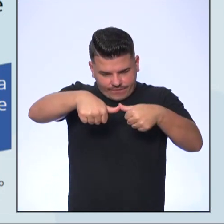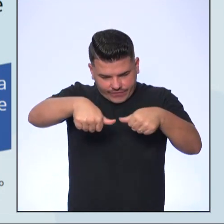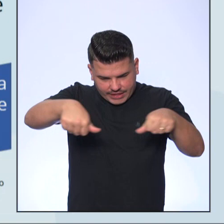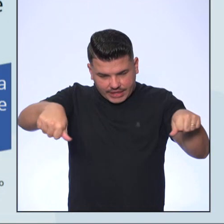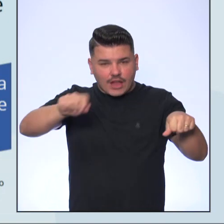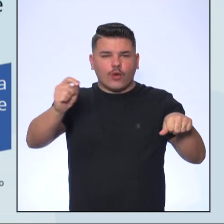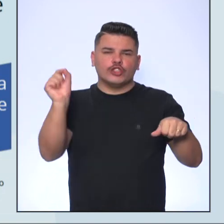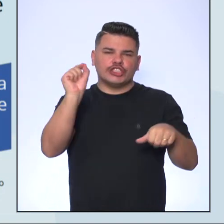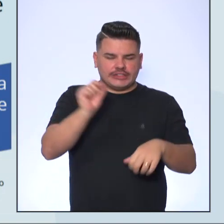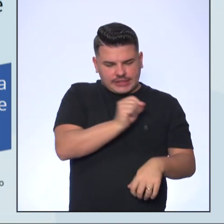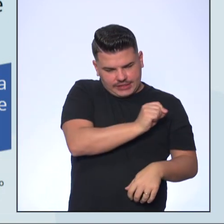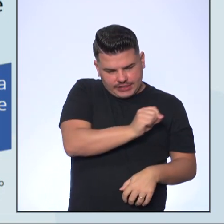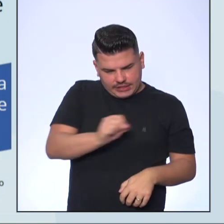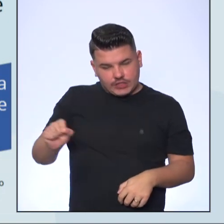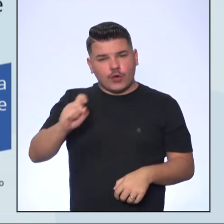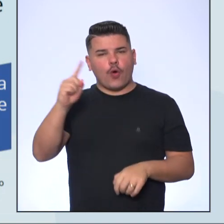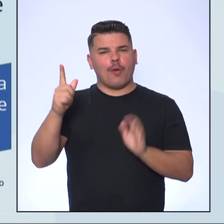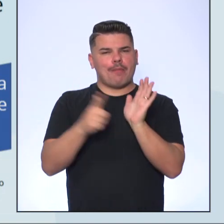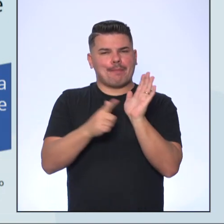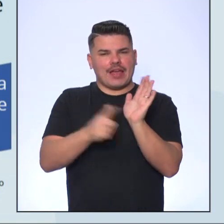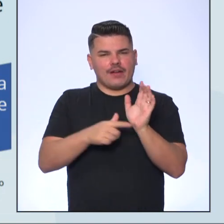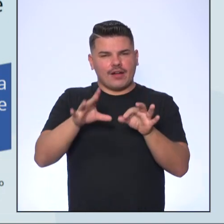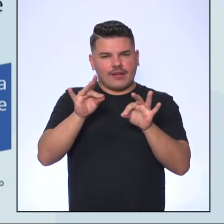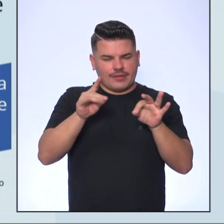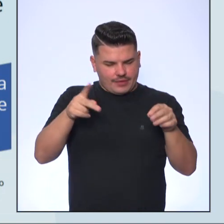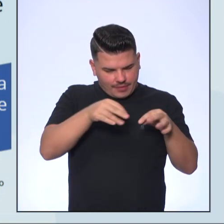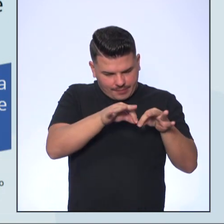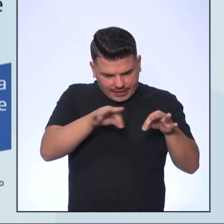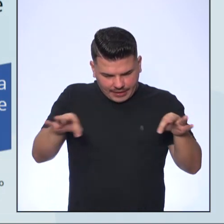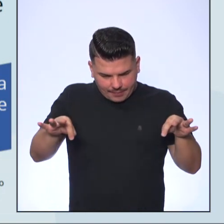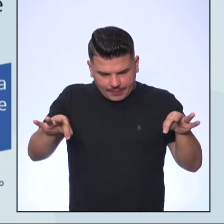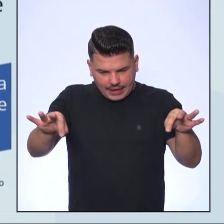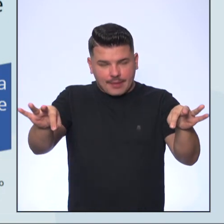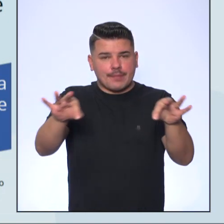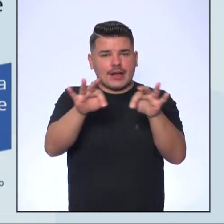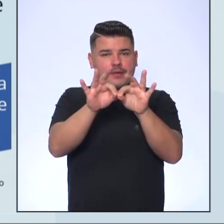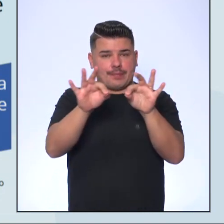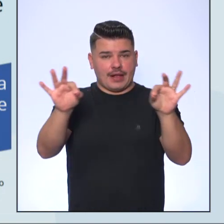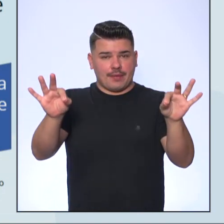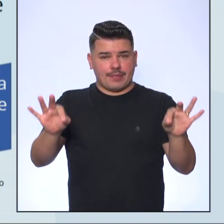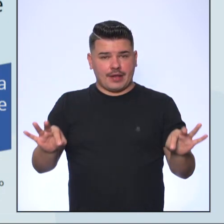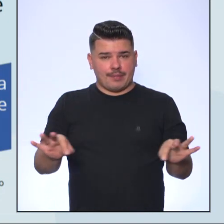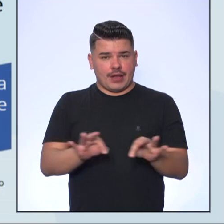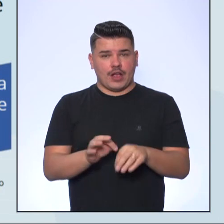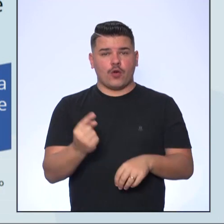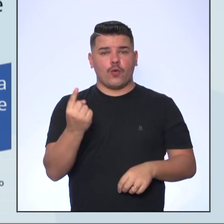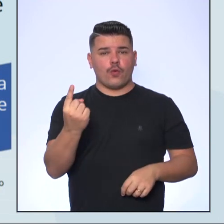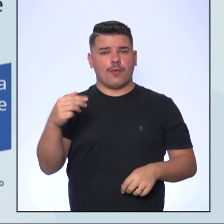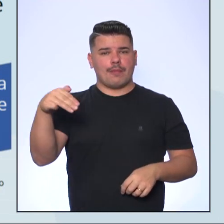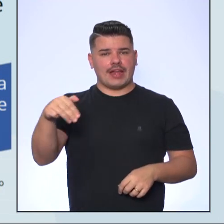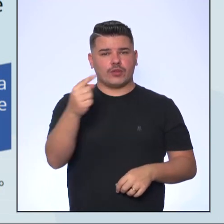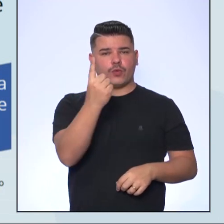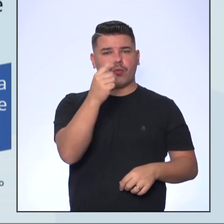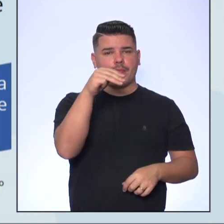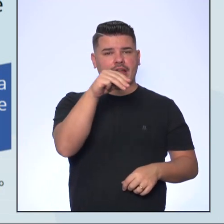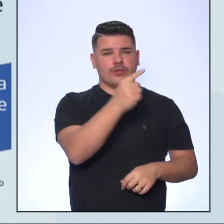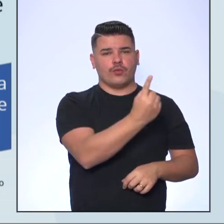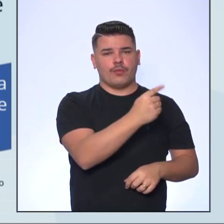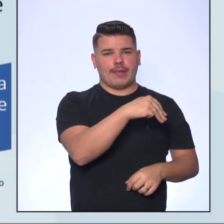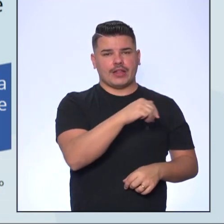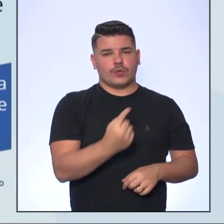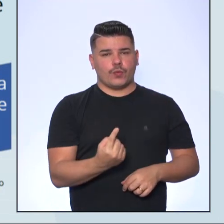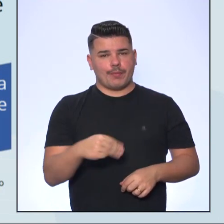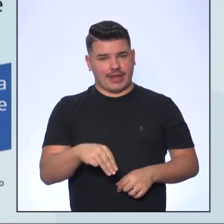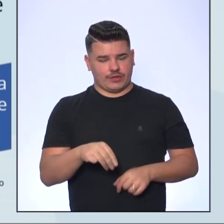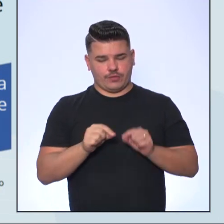giz, jornal ou qualquer outro material, um quadrado, de lado 1 metro por 1 metro. Determine a